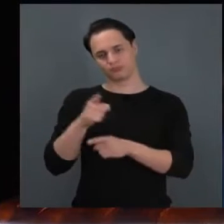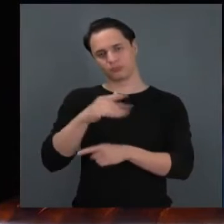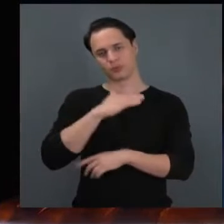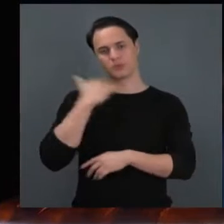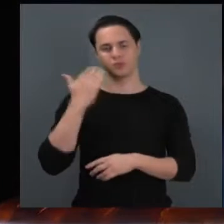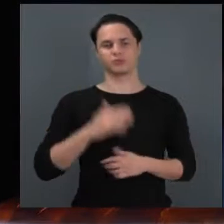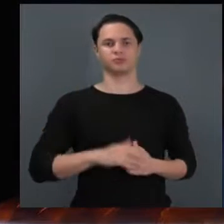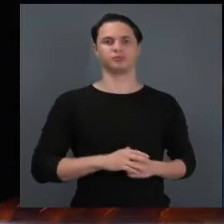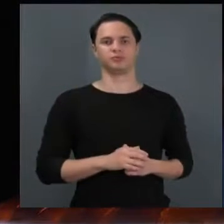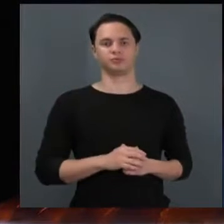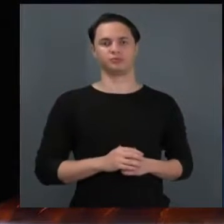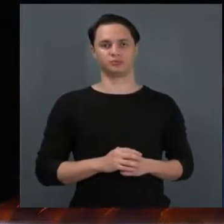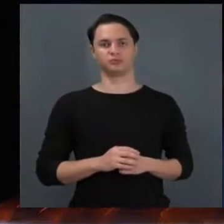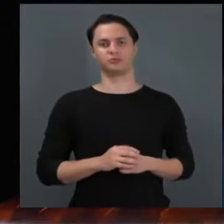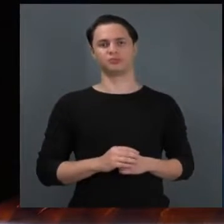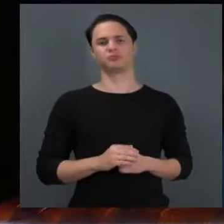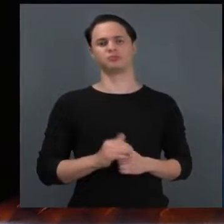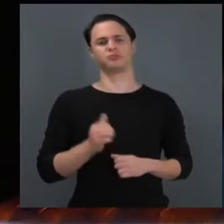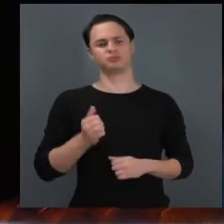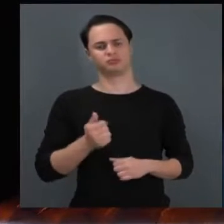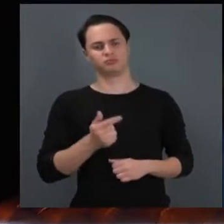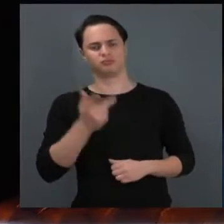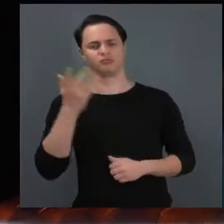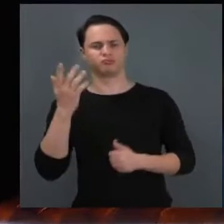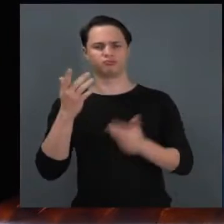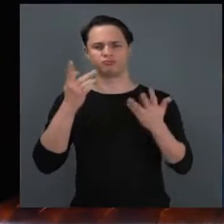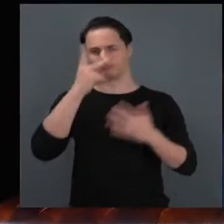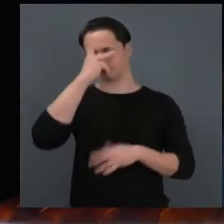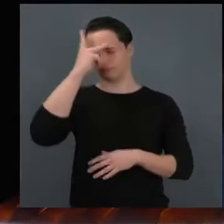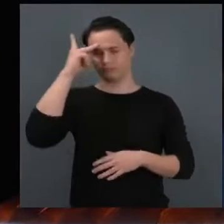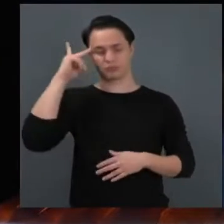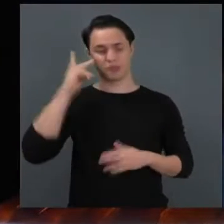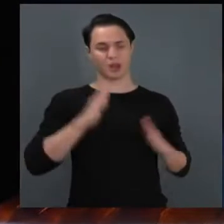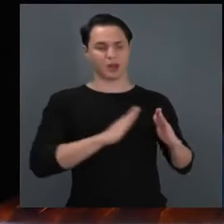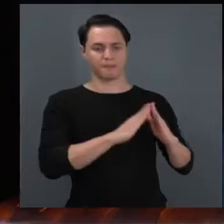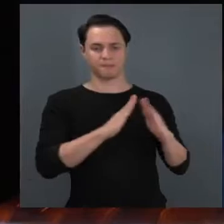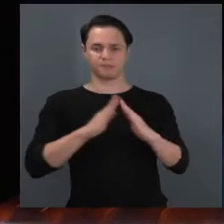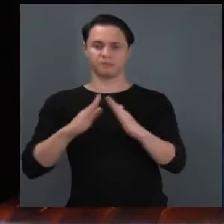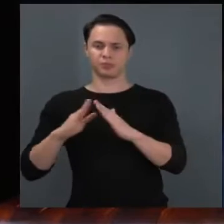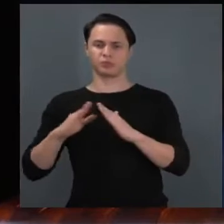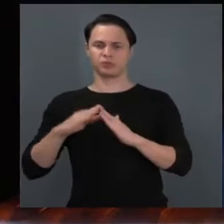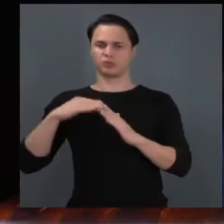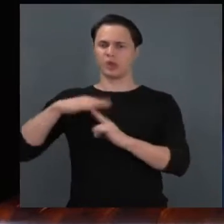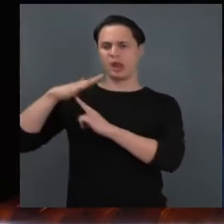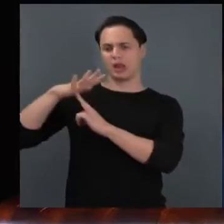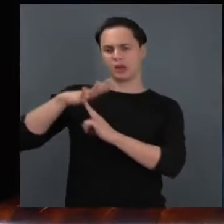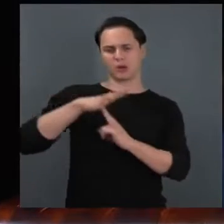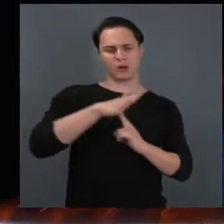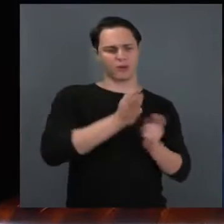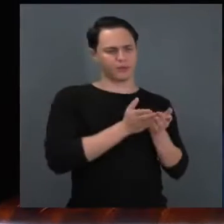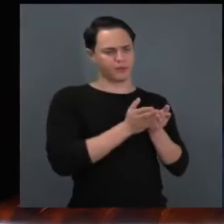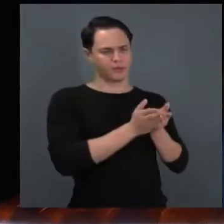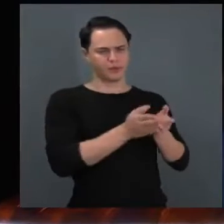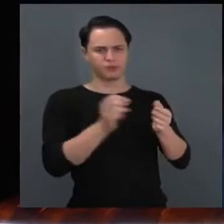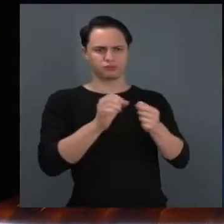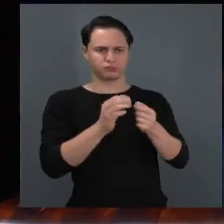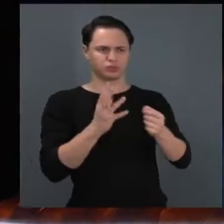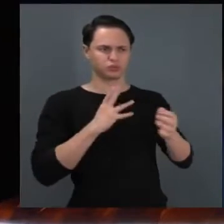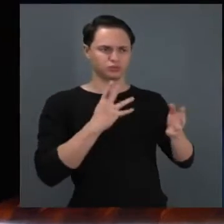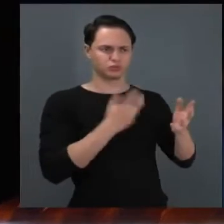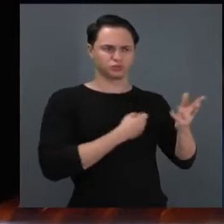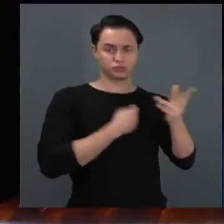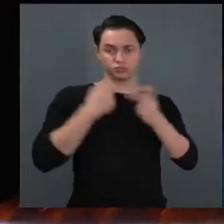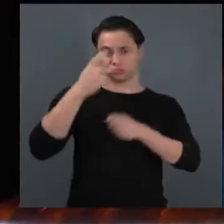mortos. Milhares e milhares em abrigo. Barcos e helicópteros fazem o resgate. Mais de 20